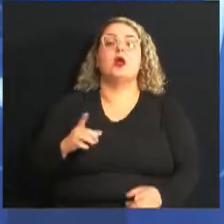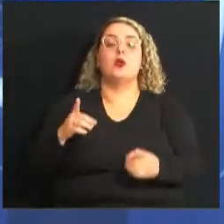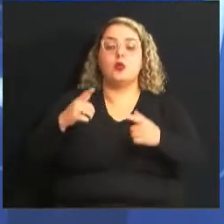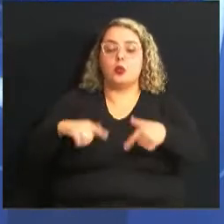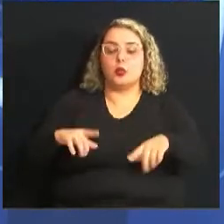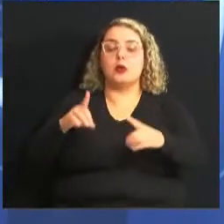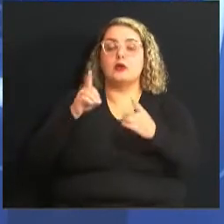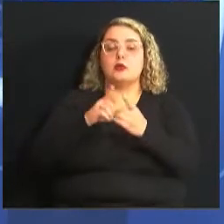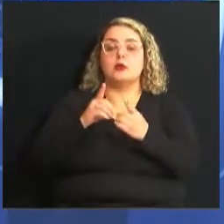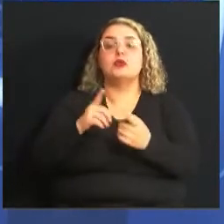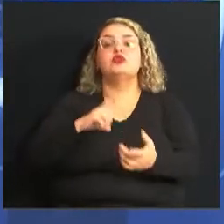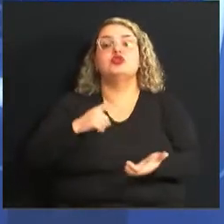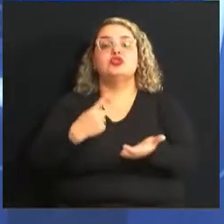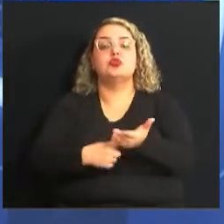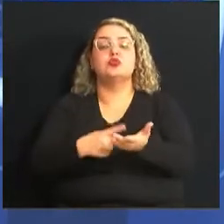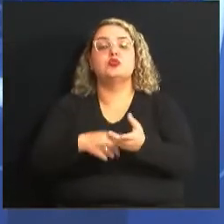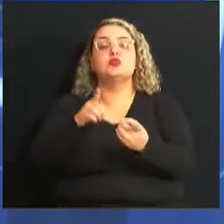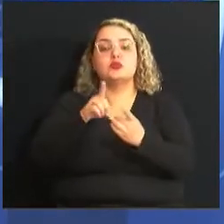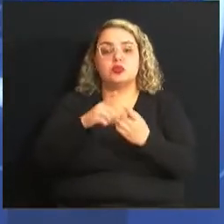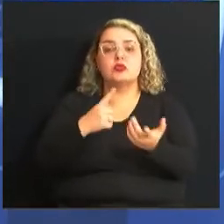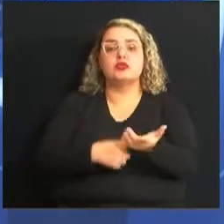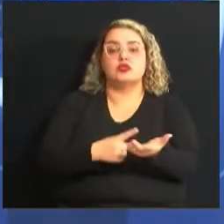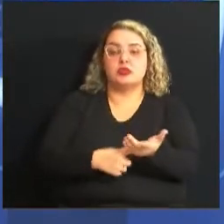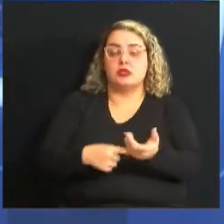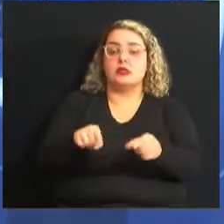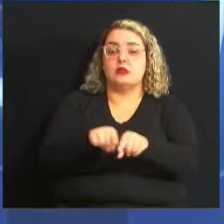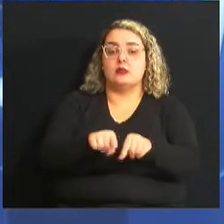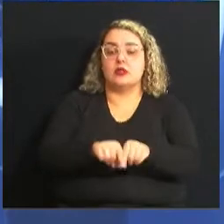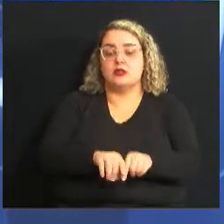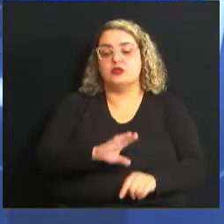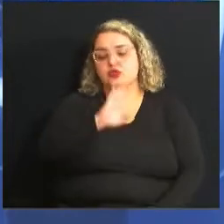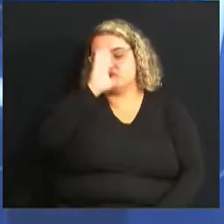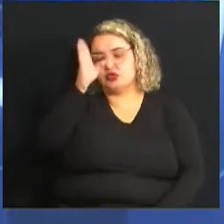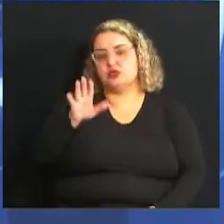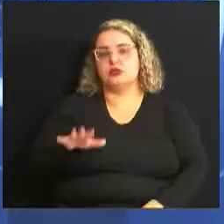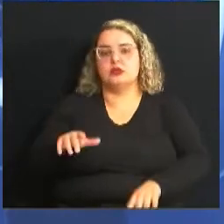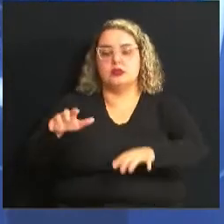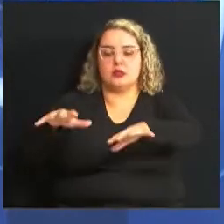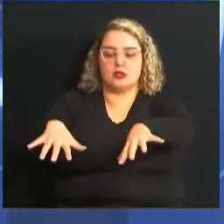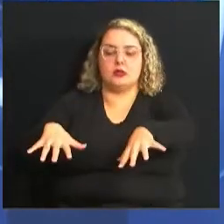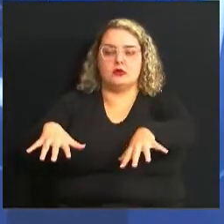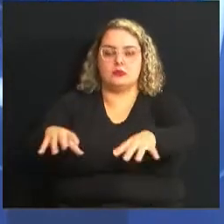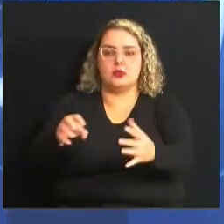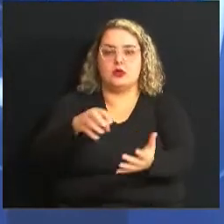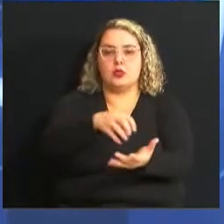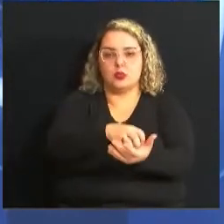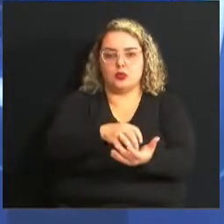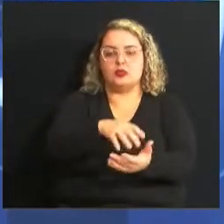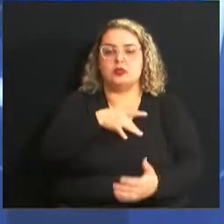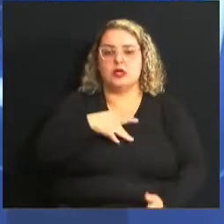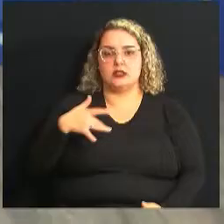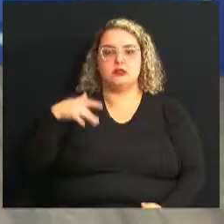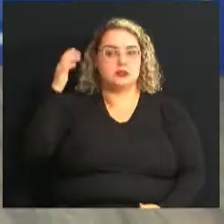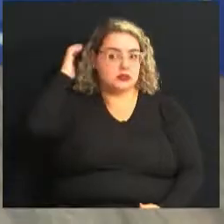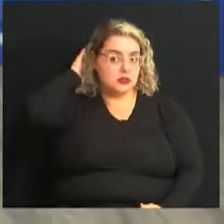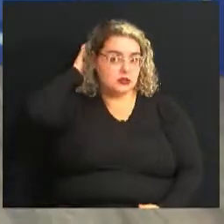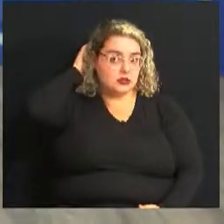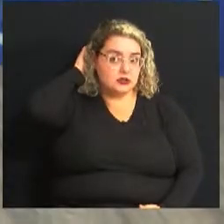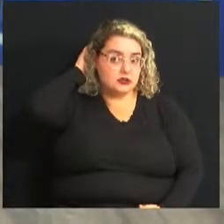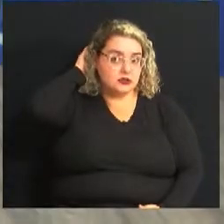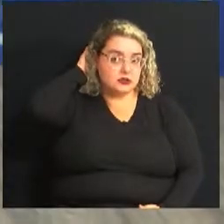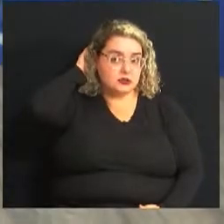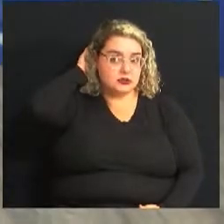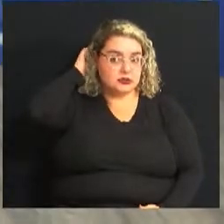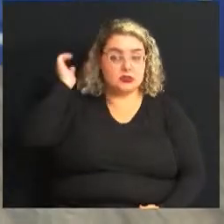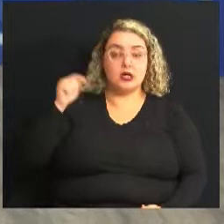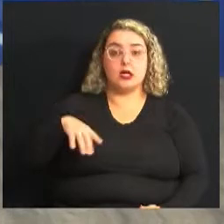inclusive, consulta agendada também estão sendo direcionados a essas unidades de saúde aqui em Campinas. Mirna